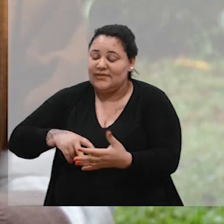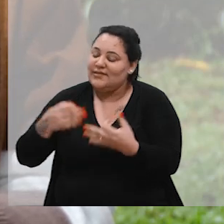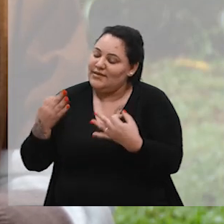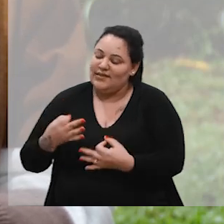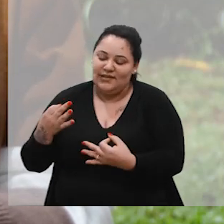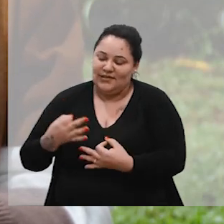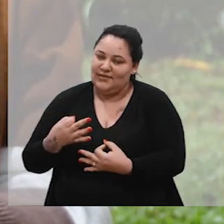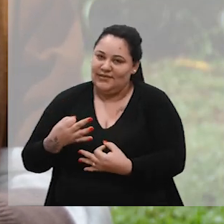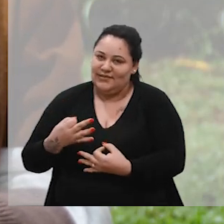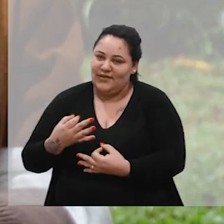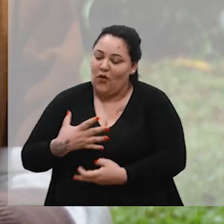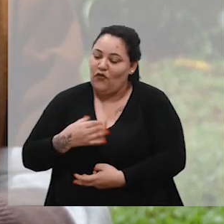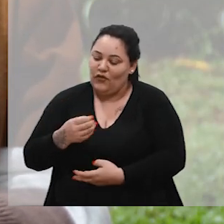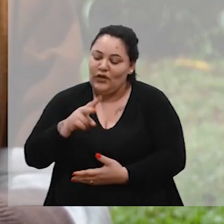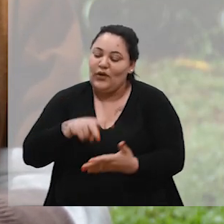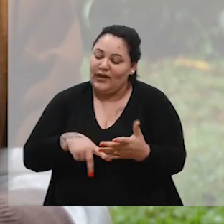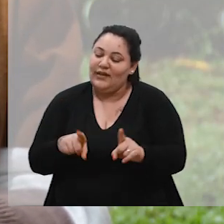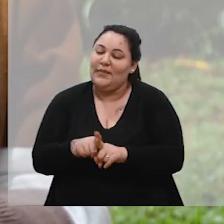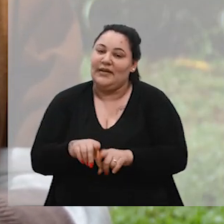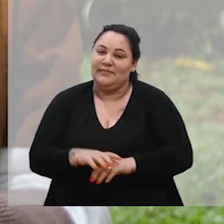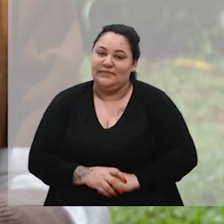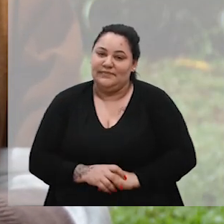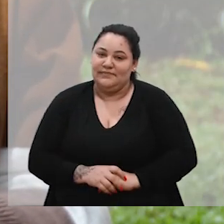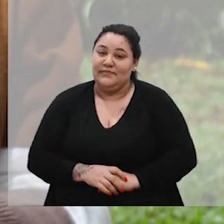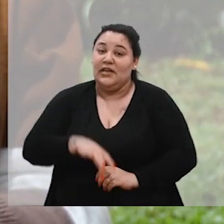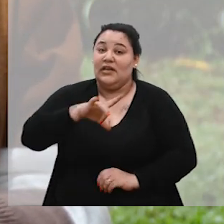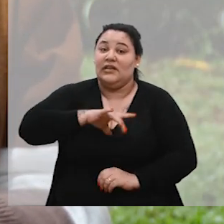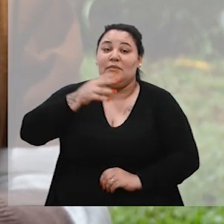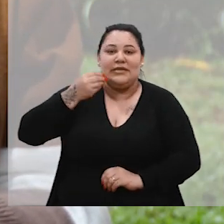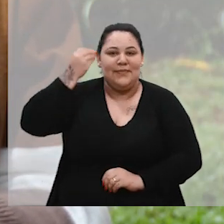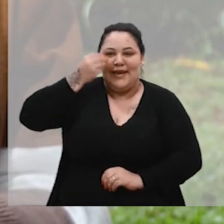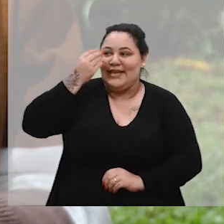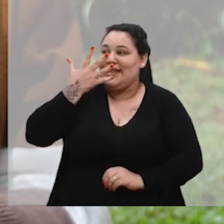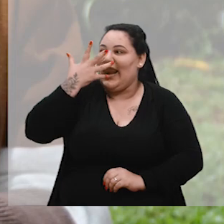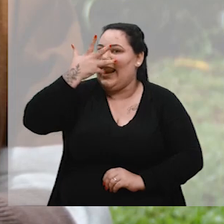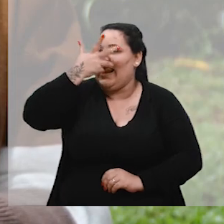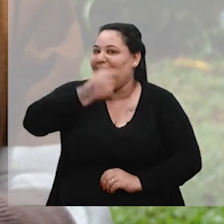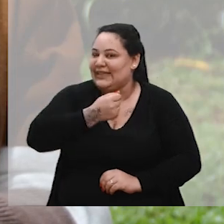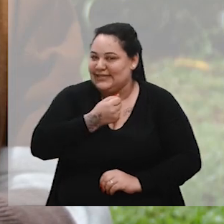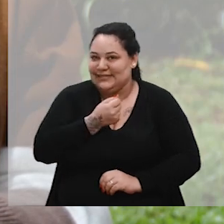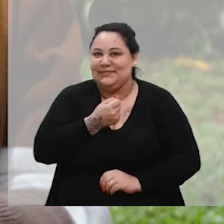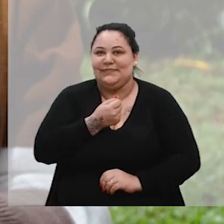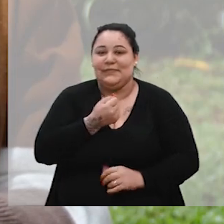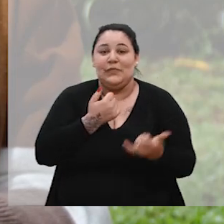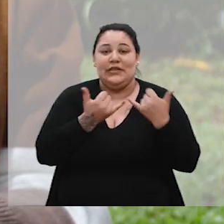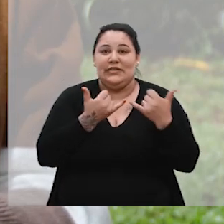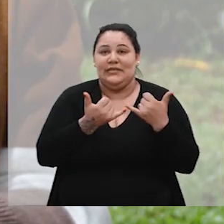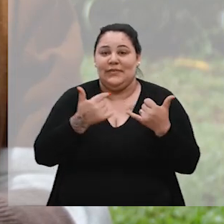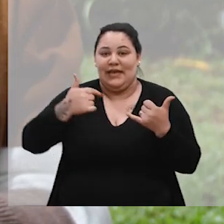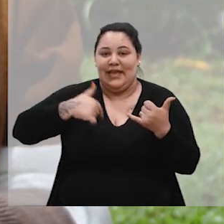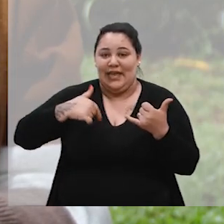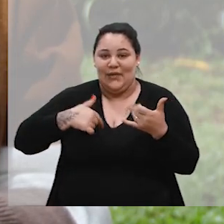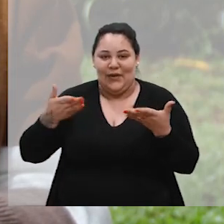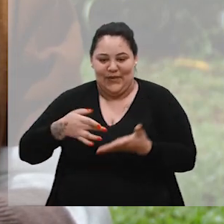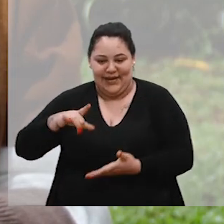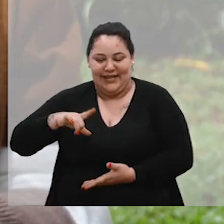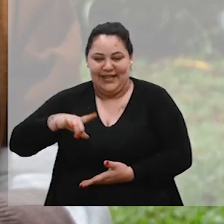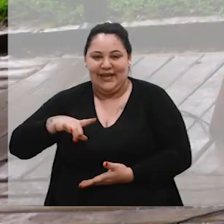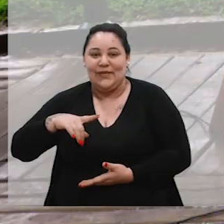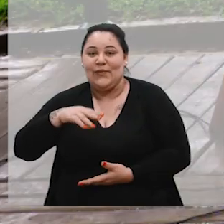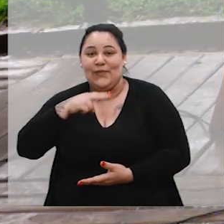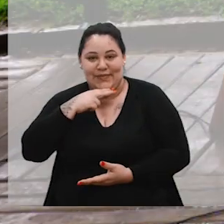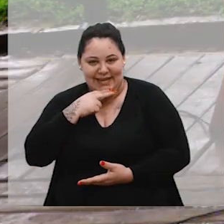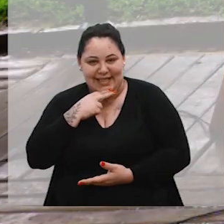filhos também serão leitores. Eu tenho uma experiência linda, por exemplo, recentemente me tornei avó e